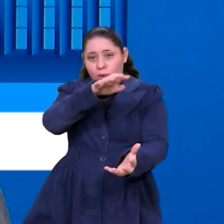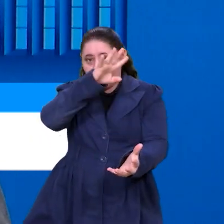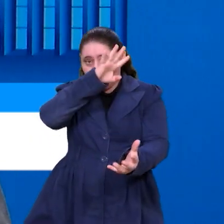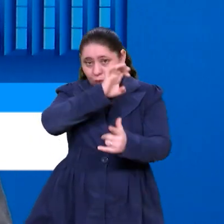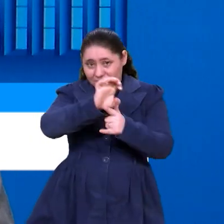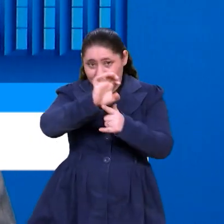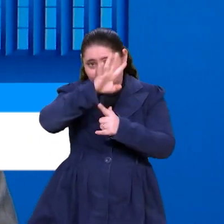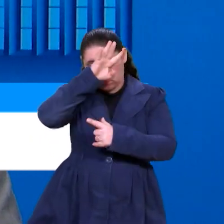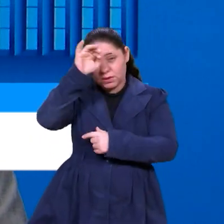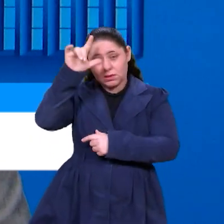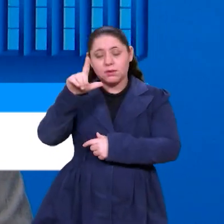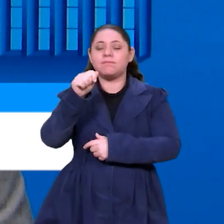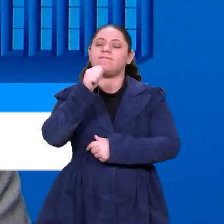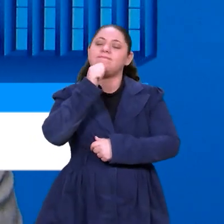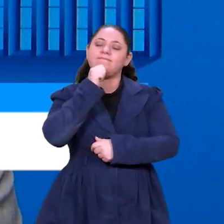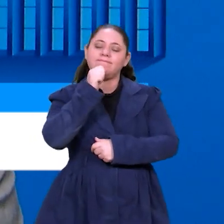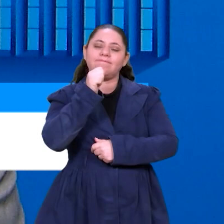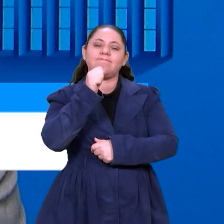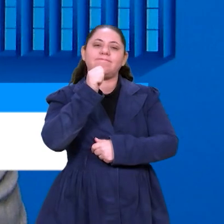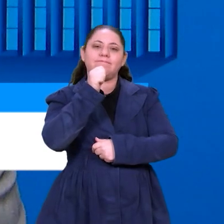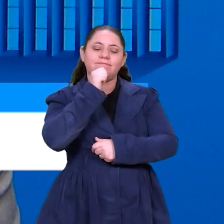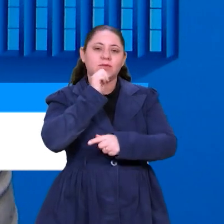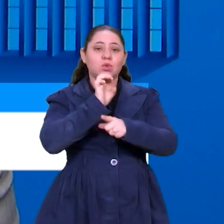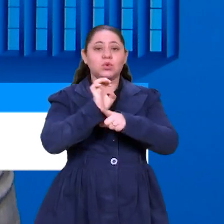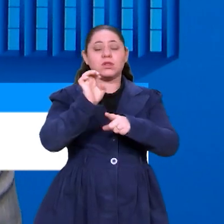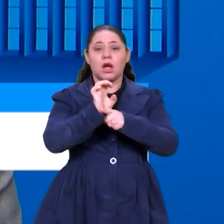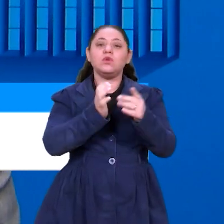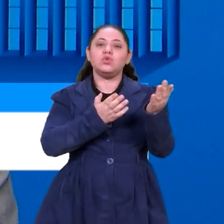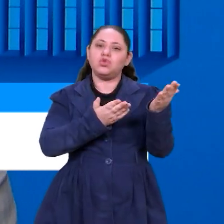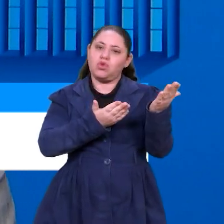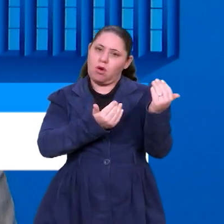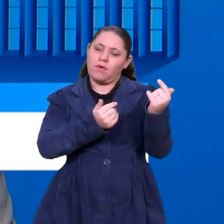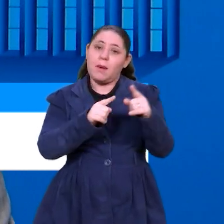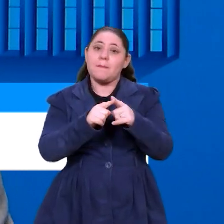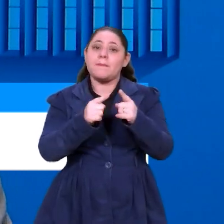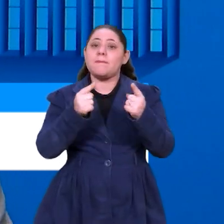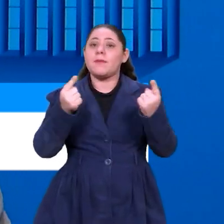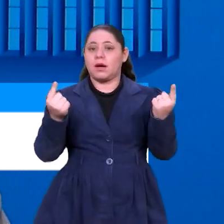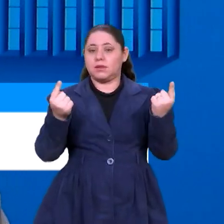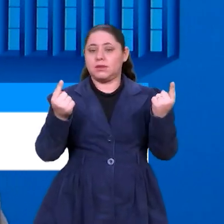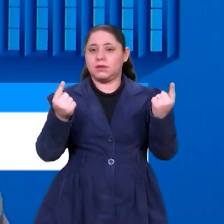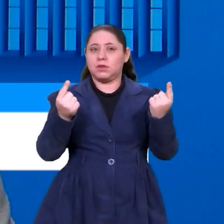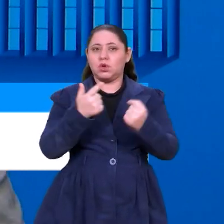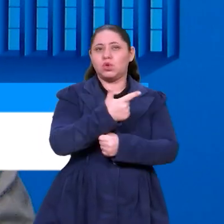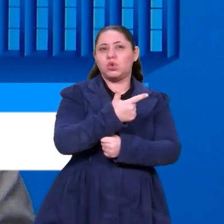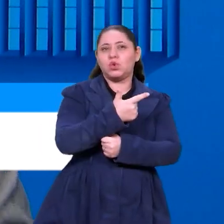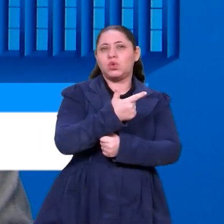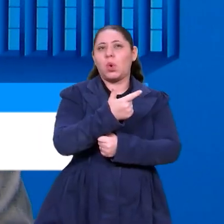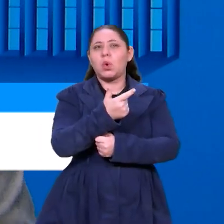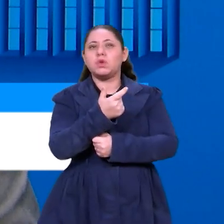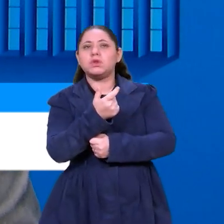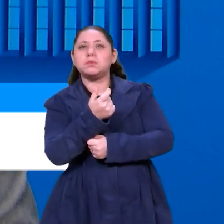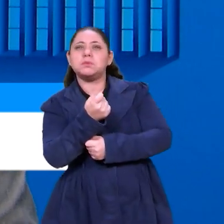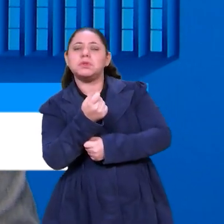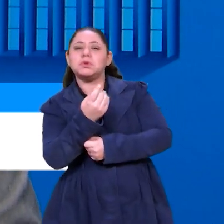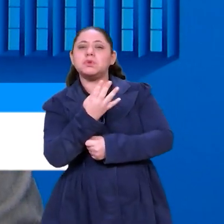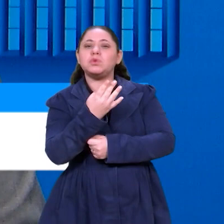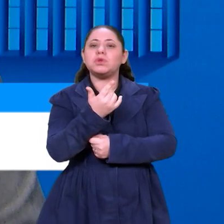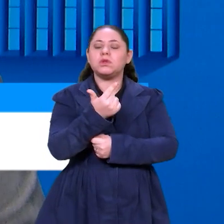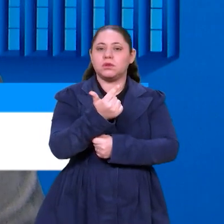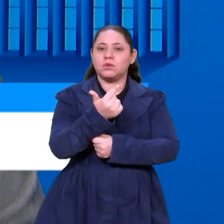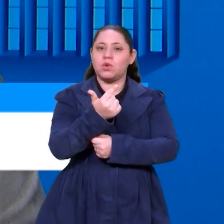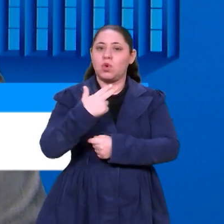Sul ainda é um estado jovem, mas a partir de 2042